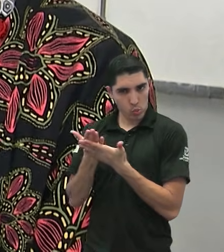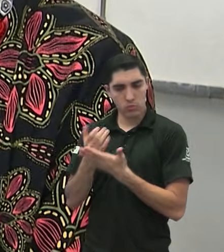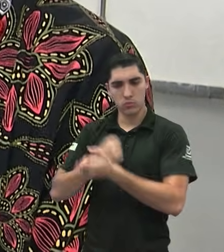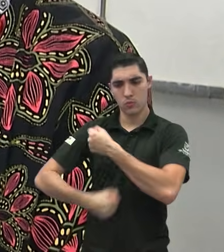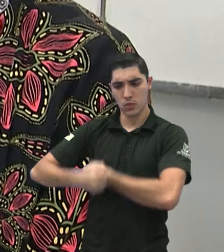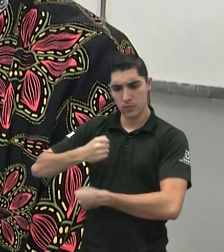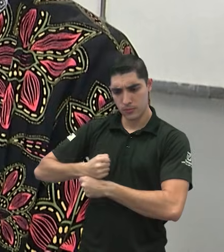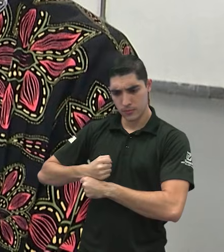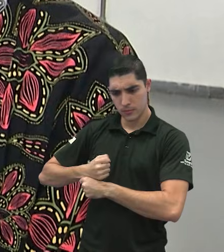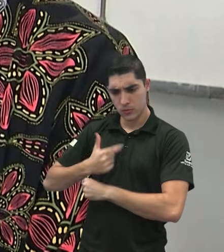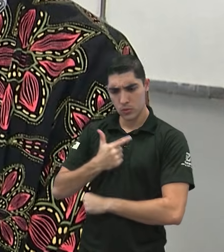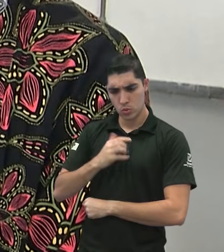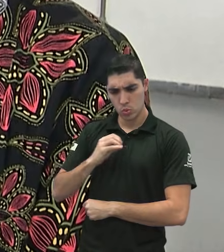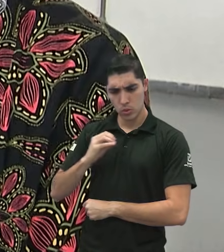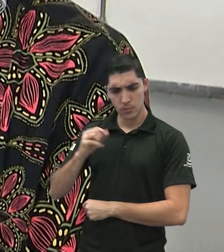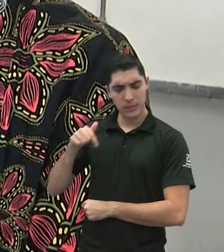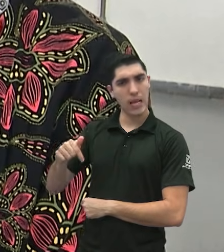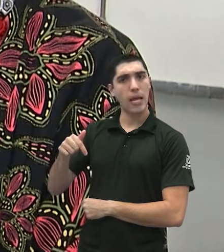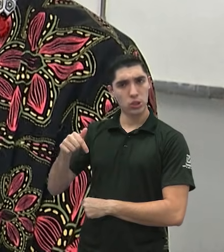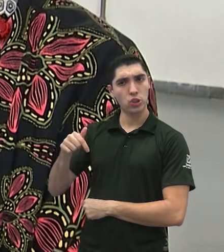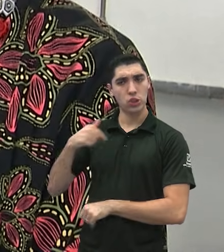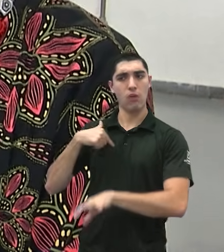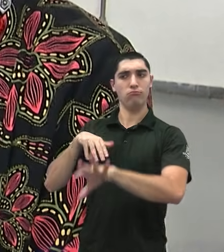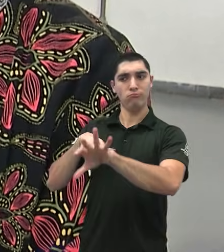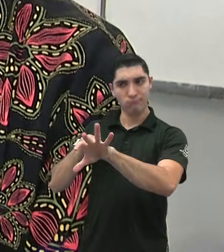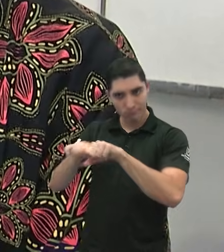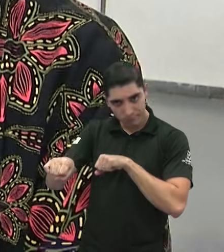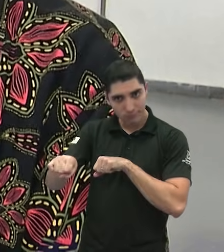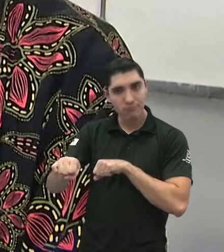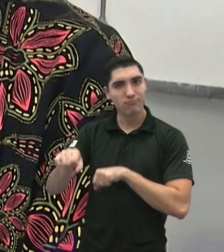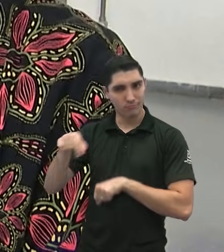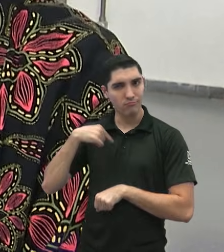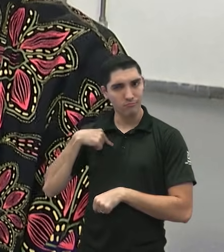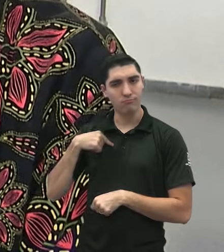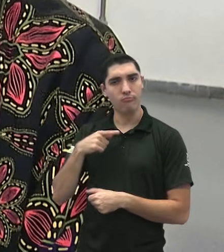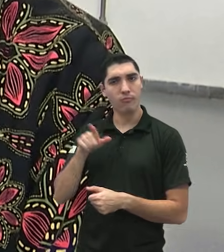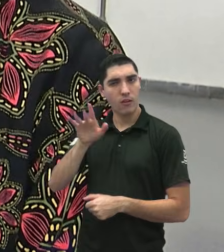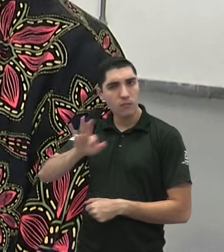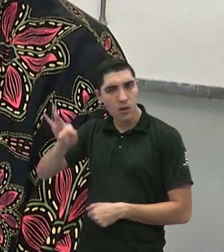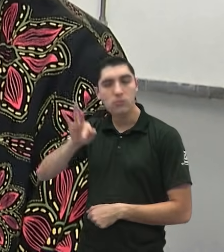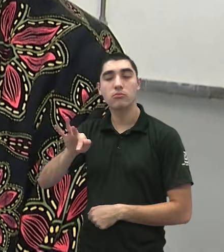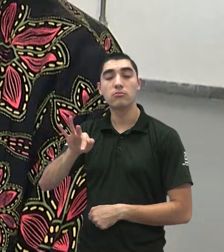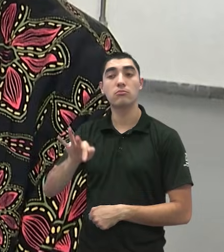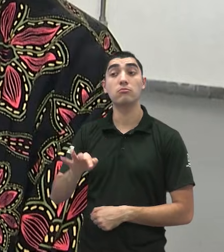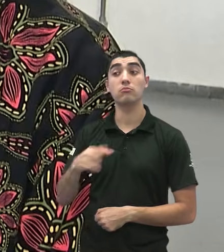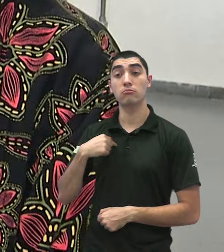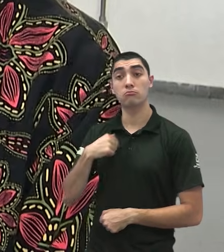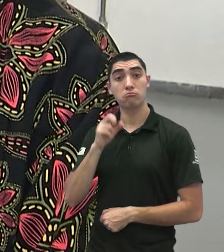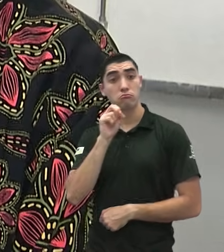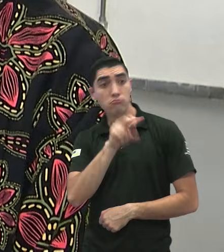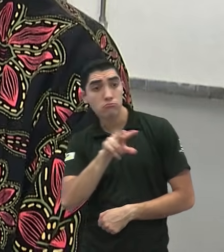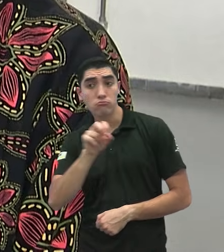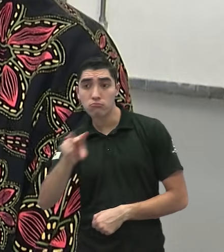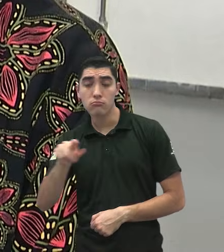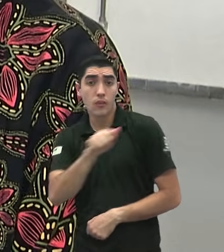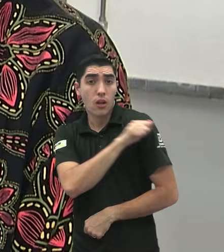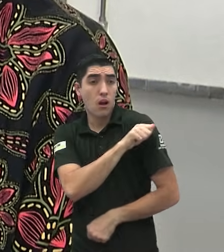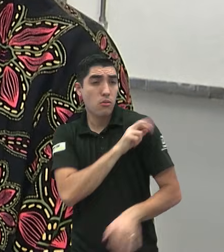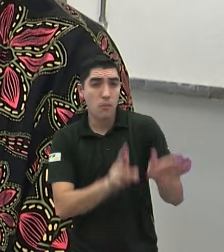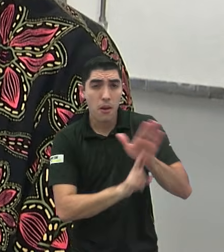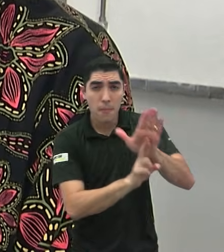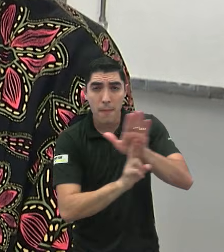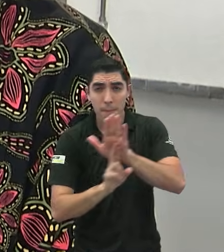em 2007, finalizei o bacharelado, a representatividade de alunos negros